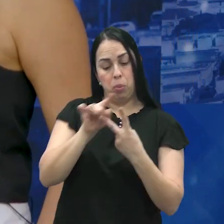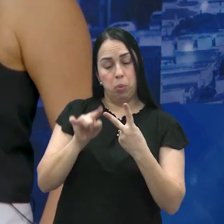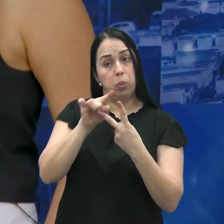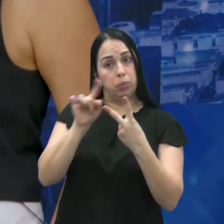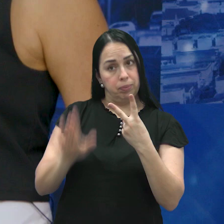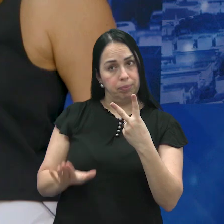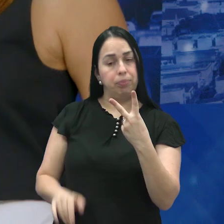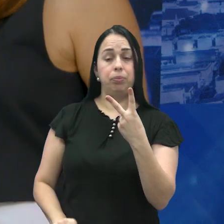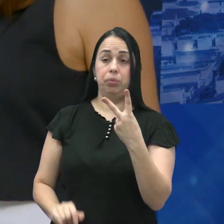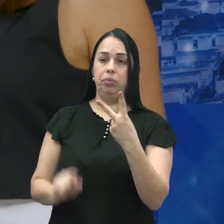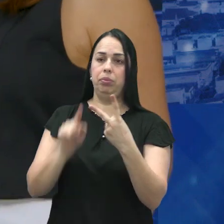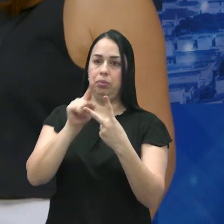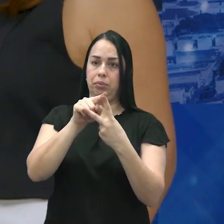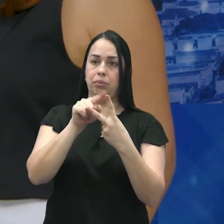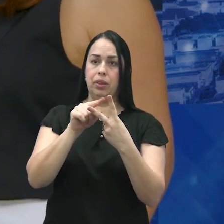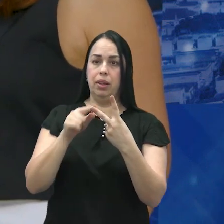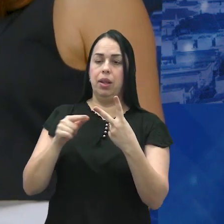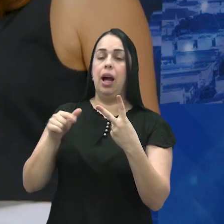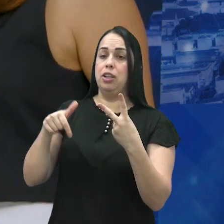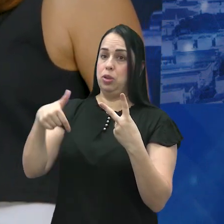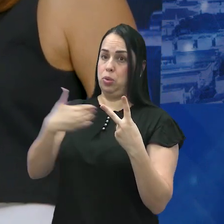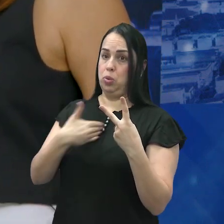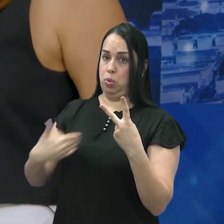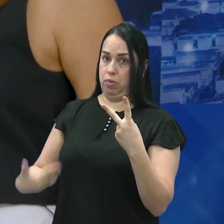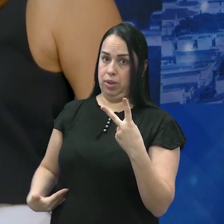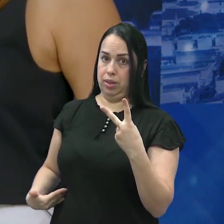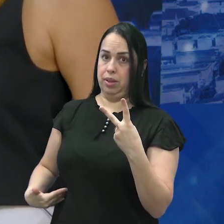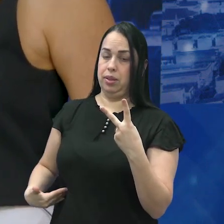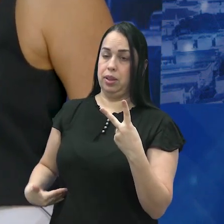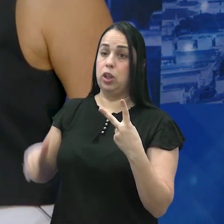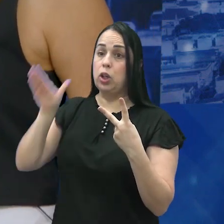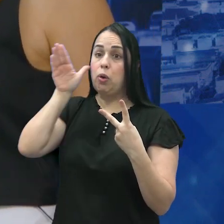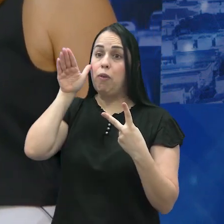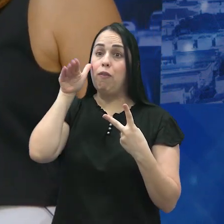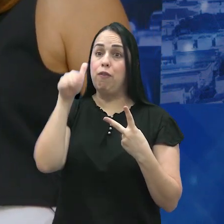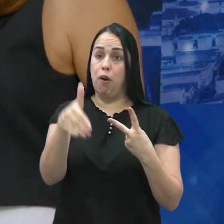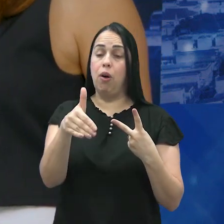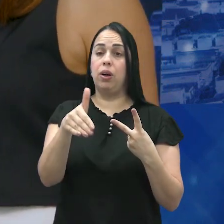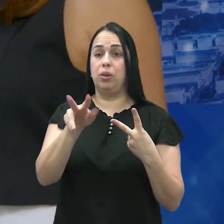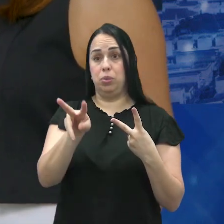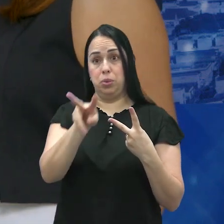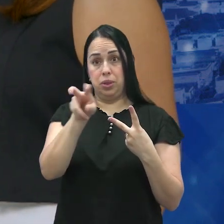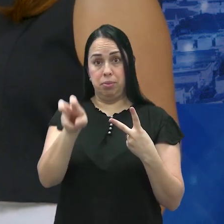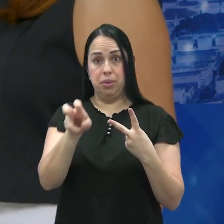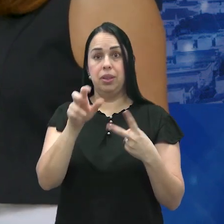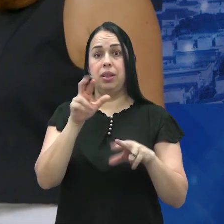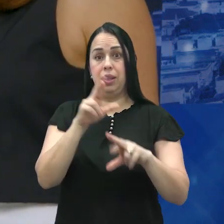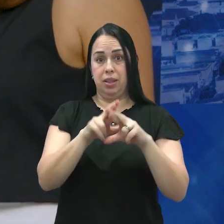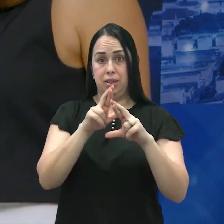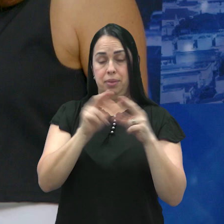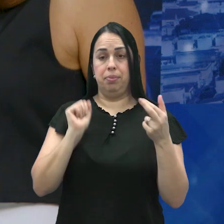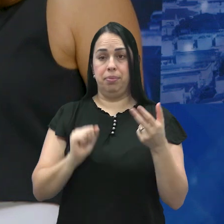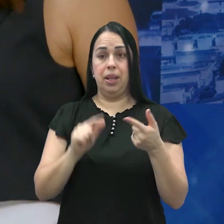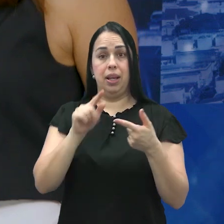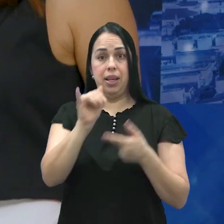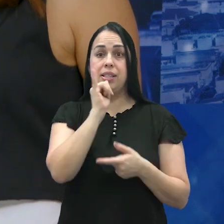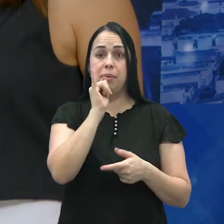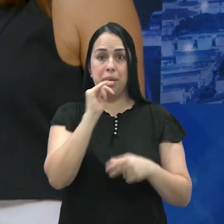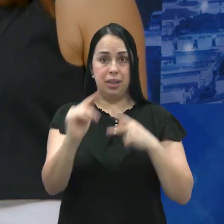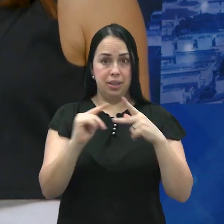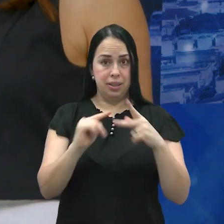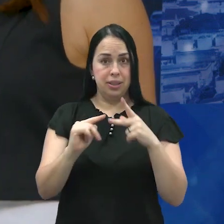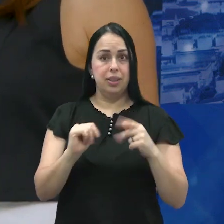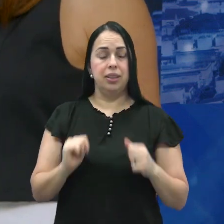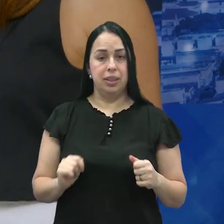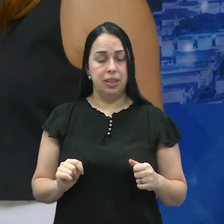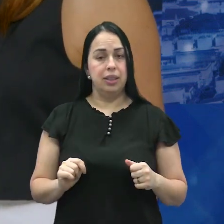questões aqui muito importantes. Políticas públicas voltadas a essa temática, eu vou exemplificar com São José dos Campos. Em São José